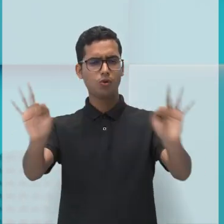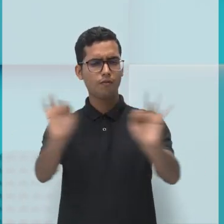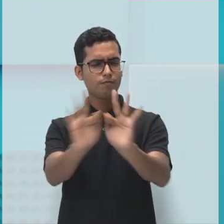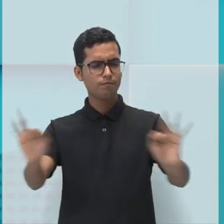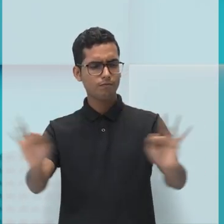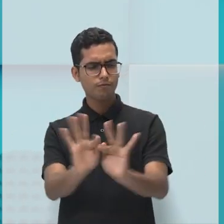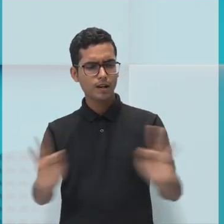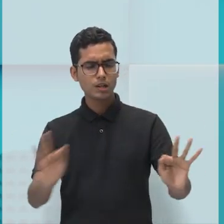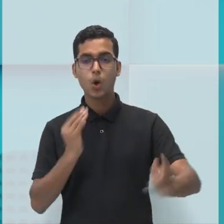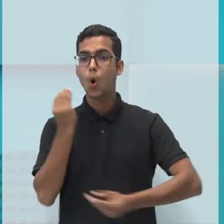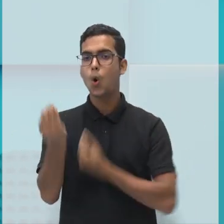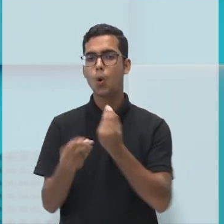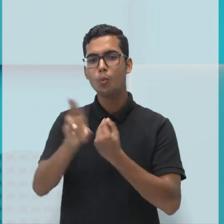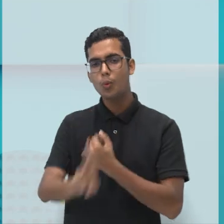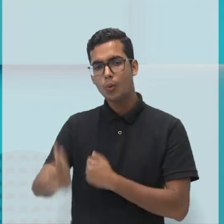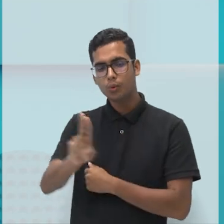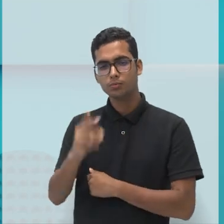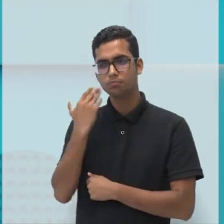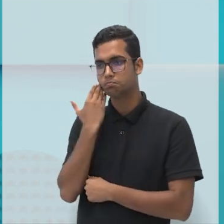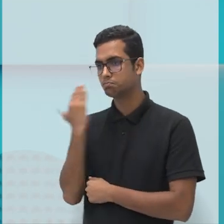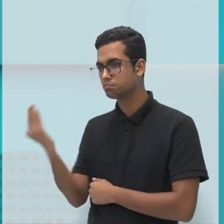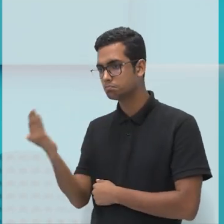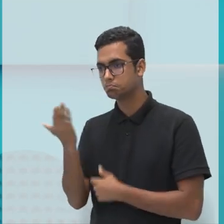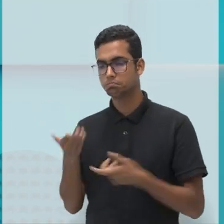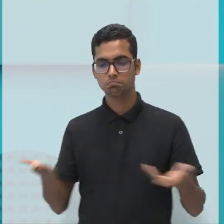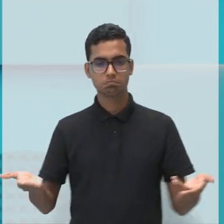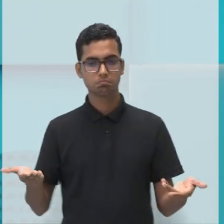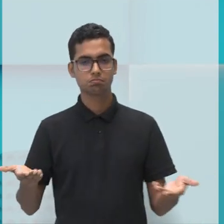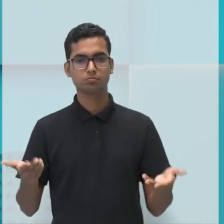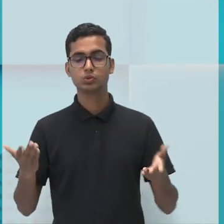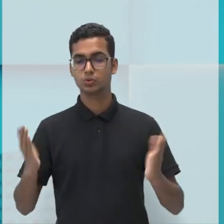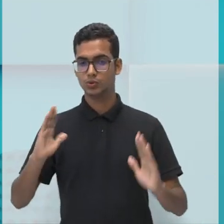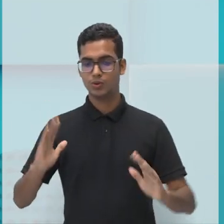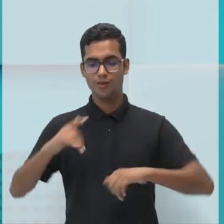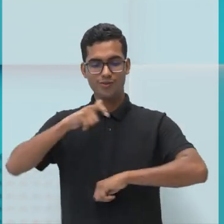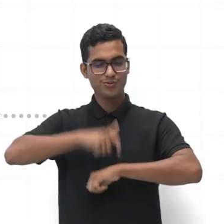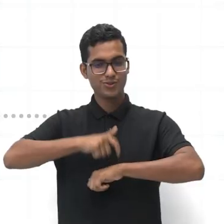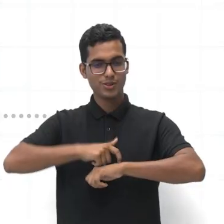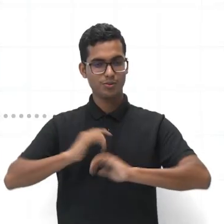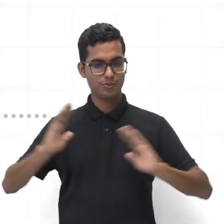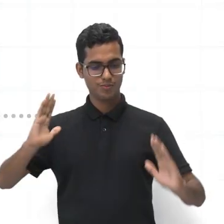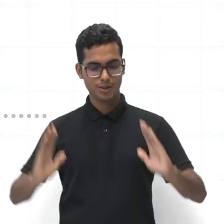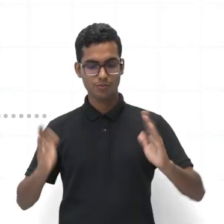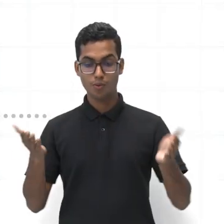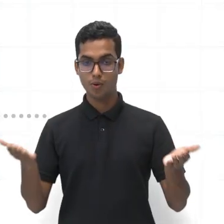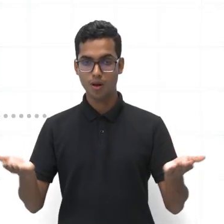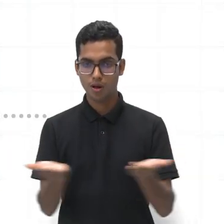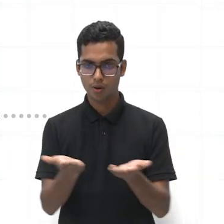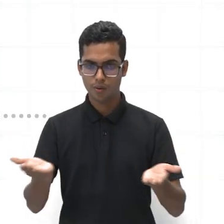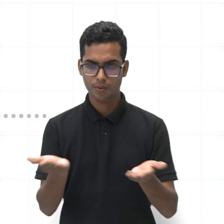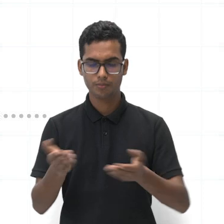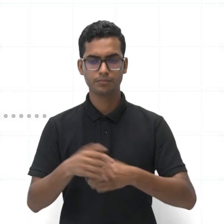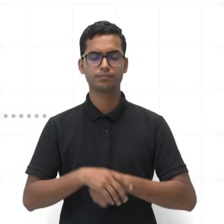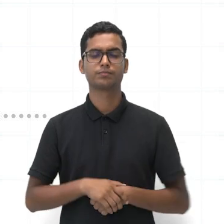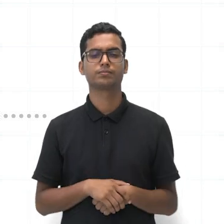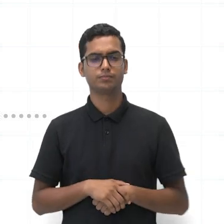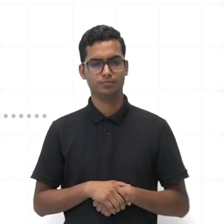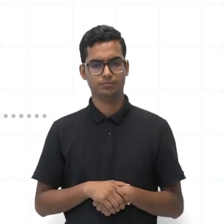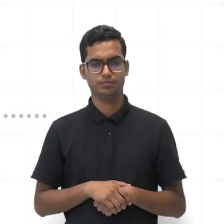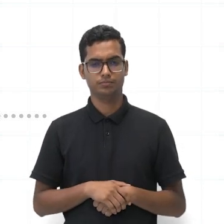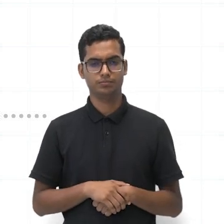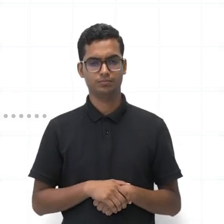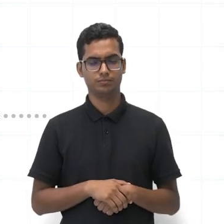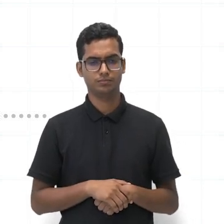eu formo frases utilizando esses pronomes? No presente, que é o assunto da aula. Pay attention. Aqui eu tenho